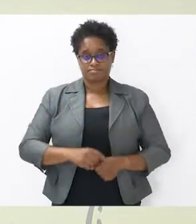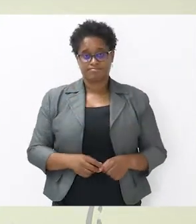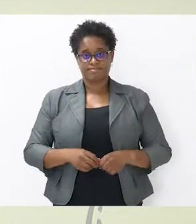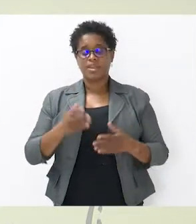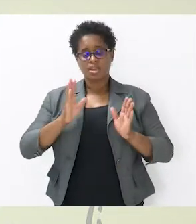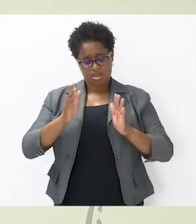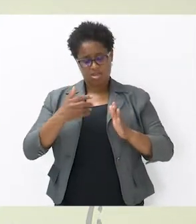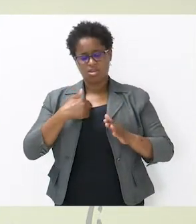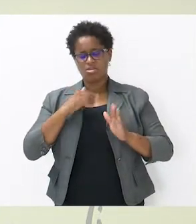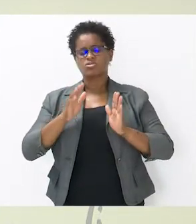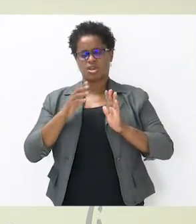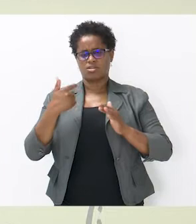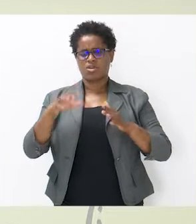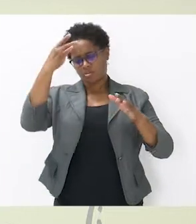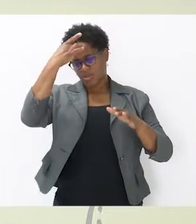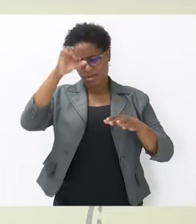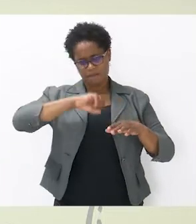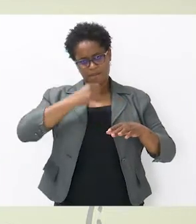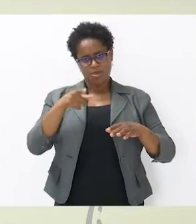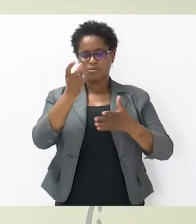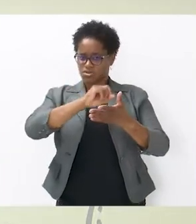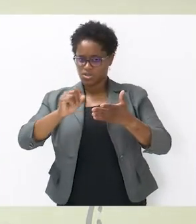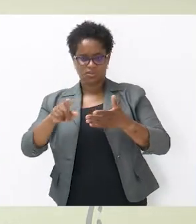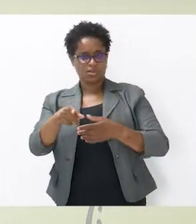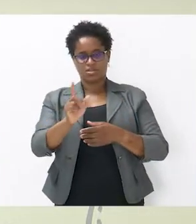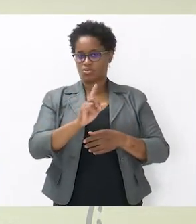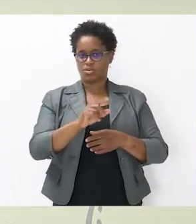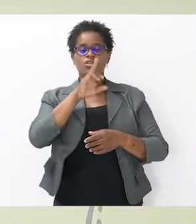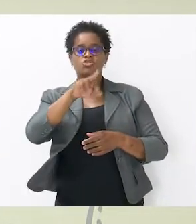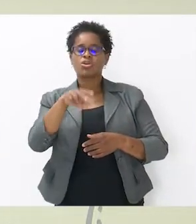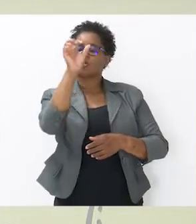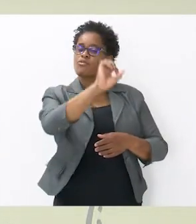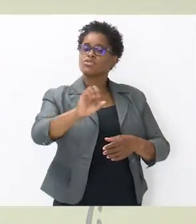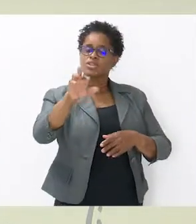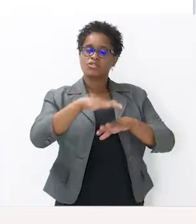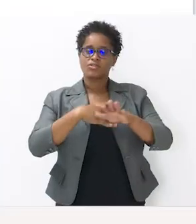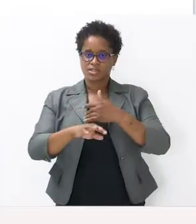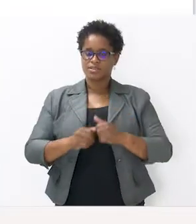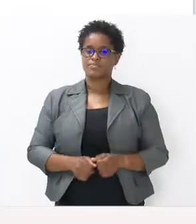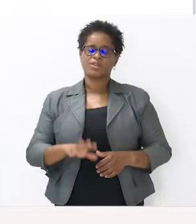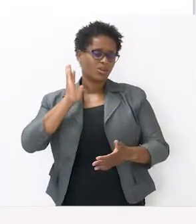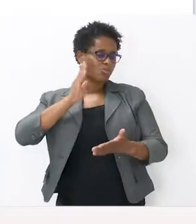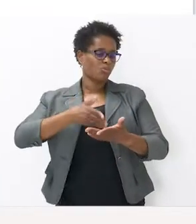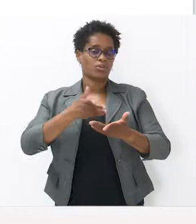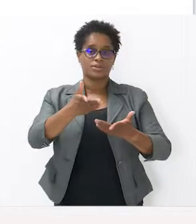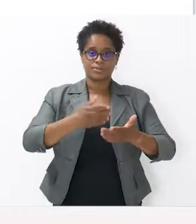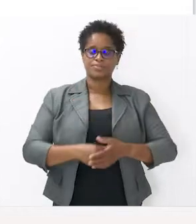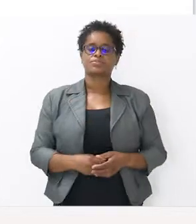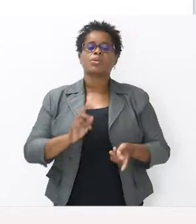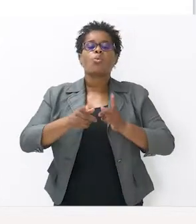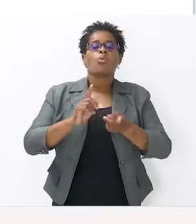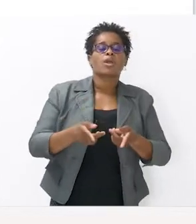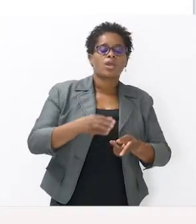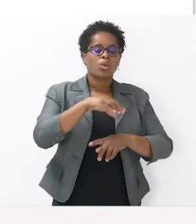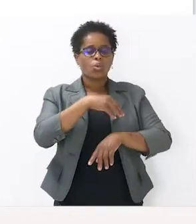já tenho a minha opinião formada, mas não vou colocar ali, certo? Então, a resposta vocês é que vão fazer. E por último, o que é que